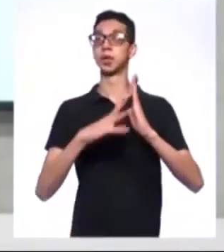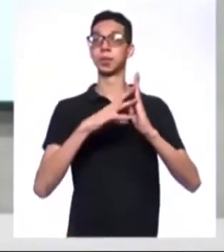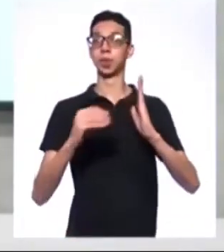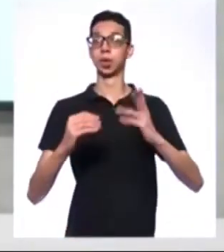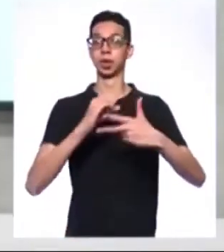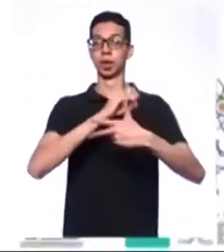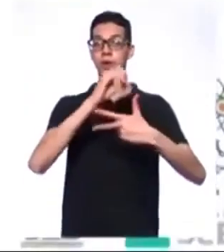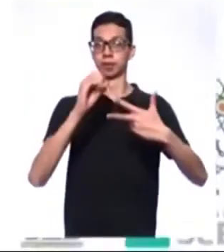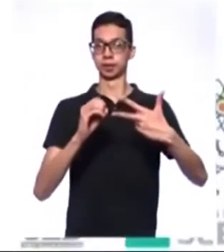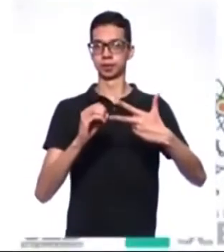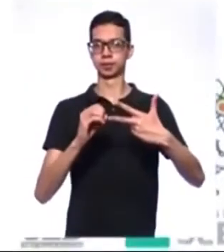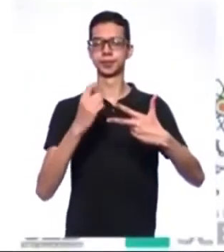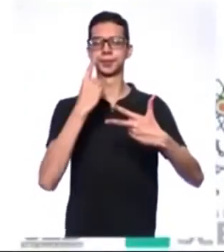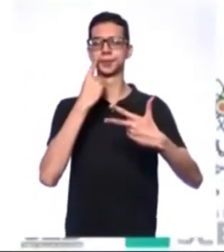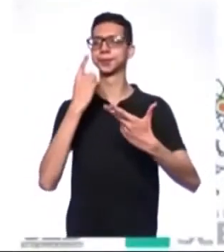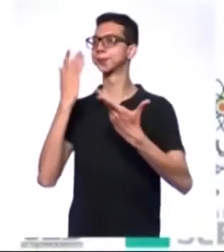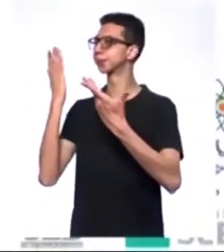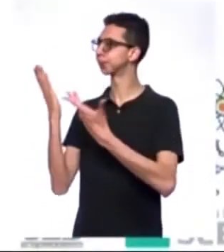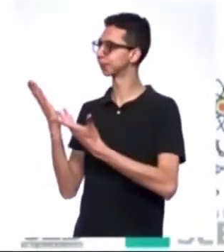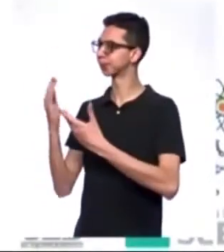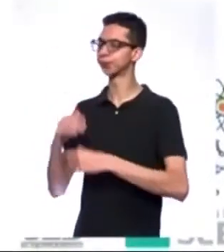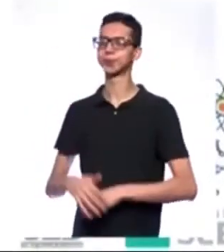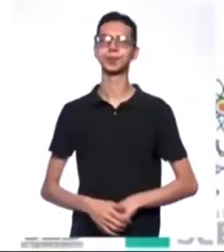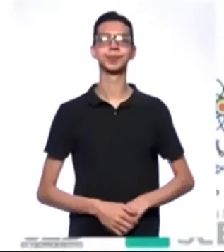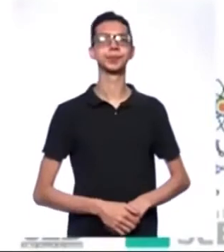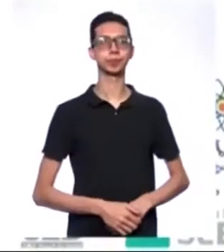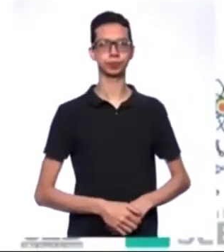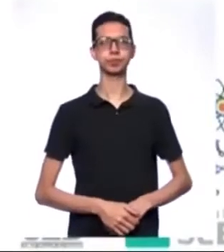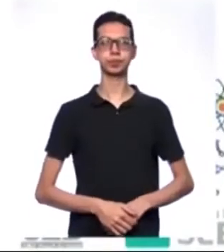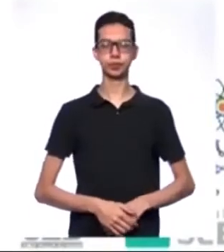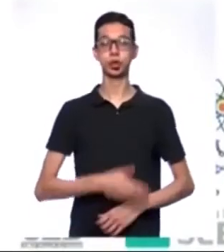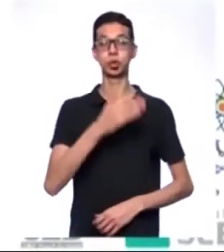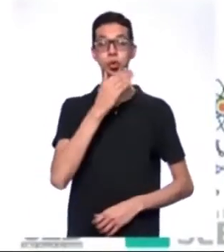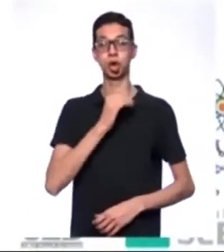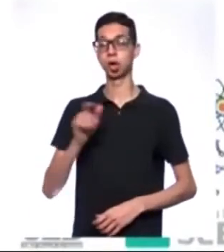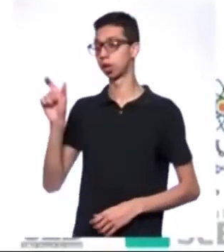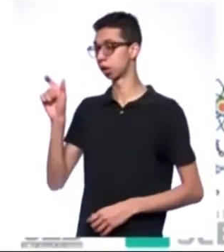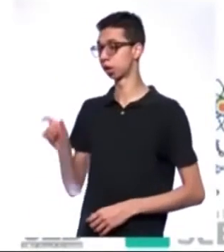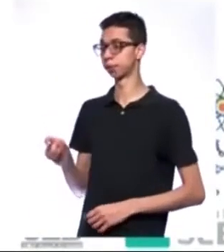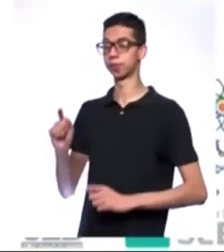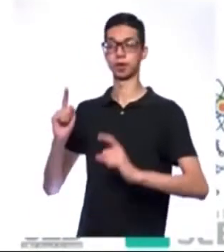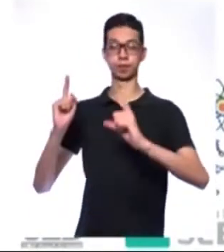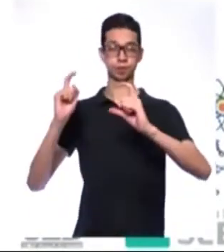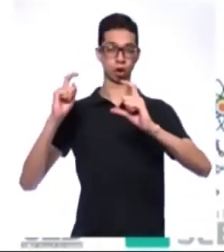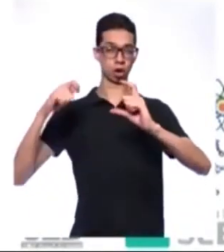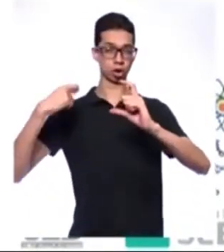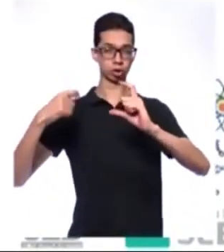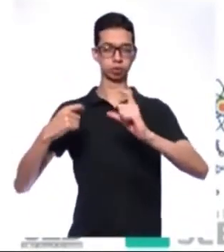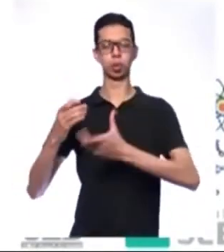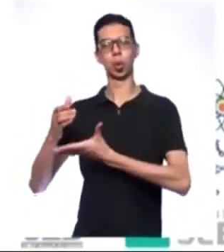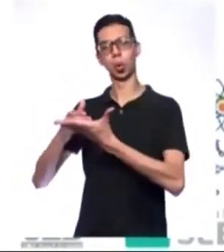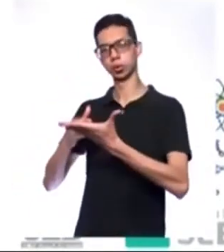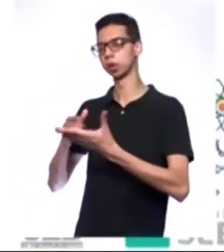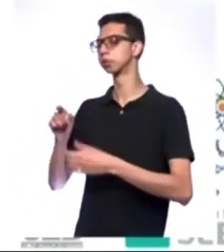na tela olha aí ó um fotógrafo foi contratado para tirar fotos e uma família composta por pai